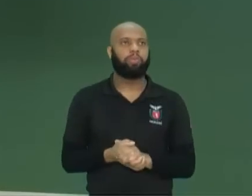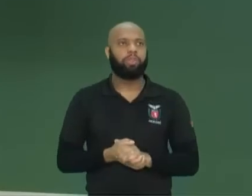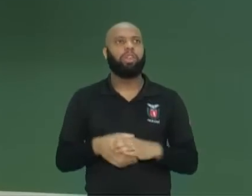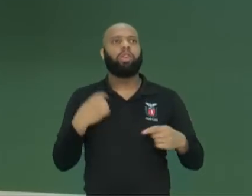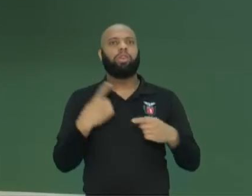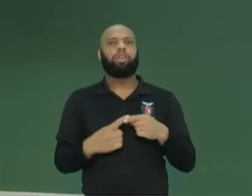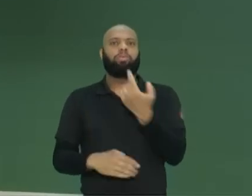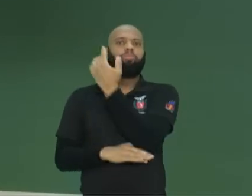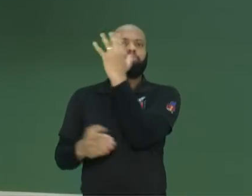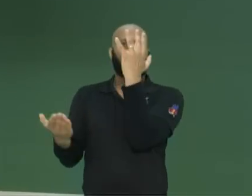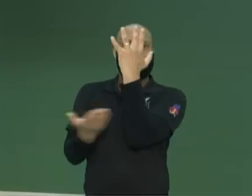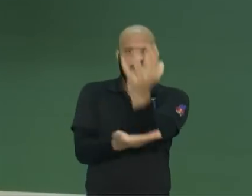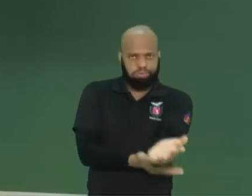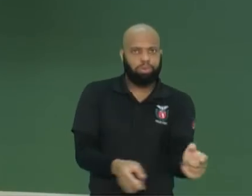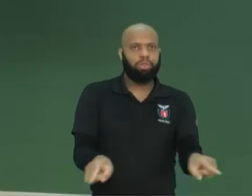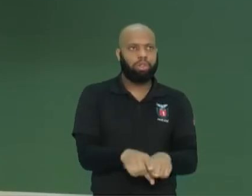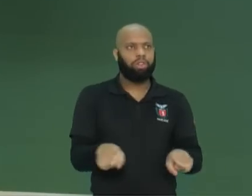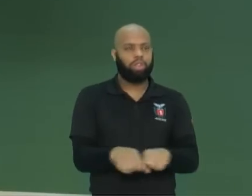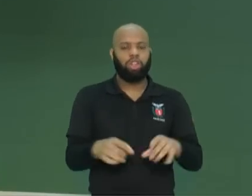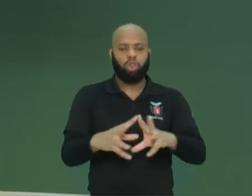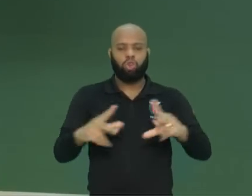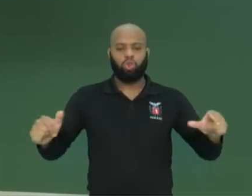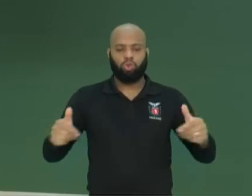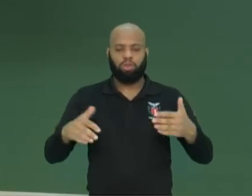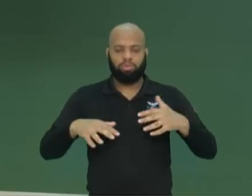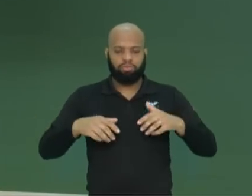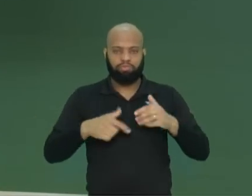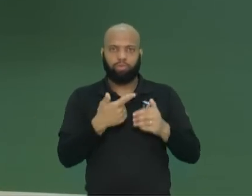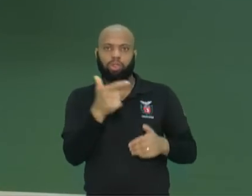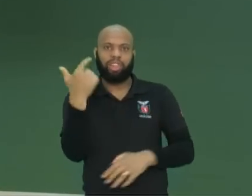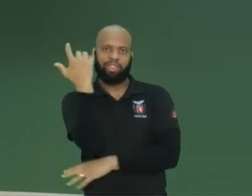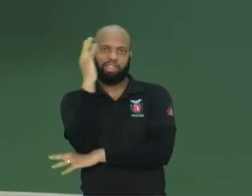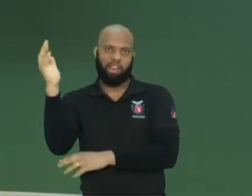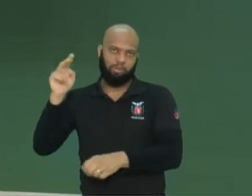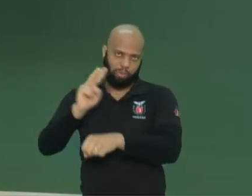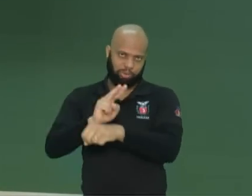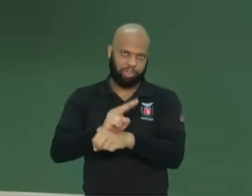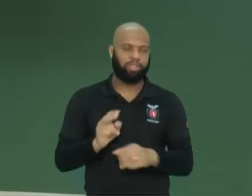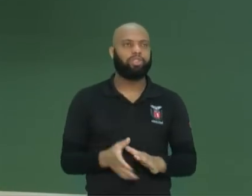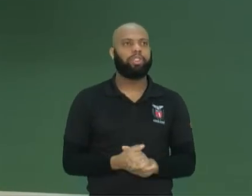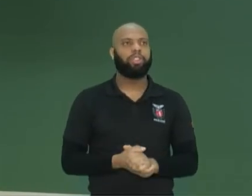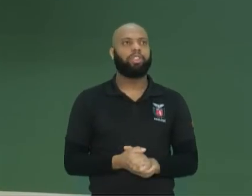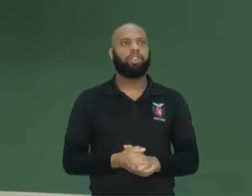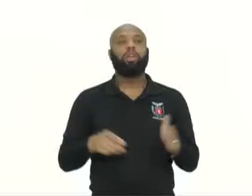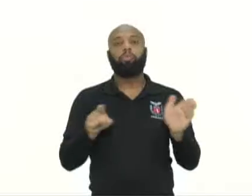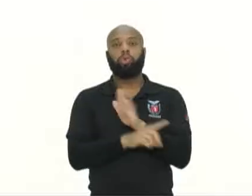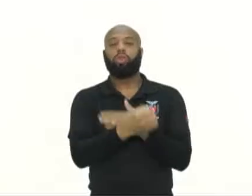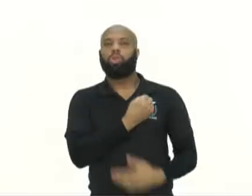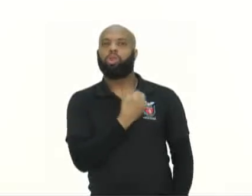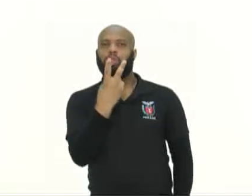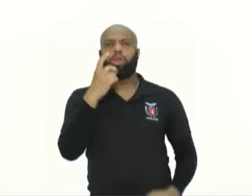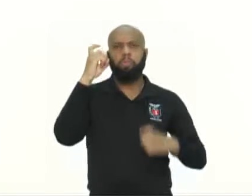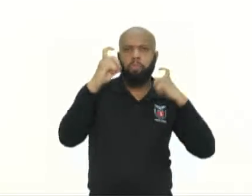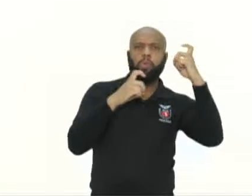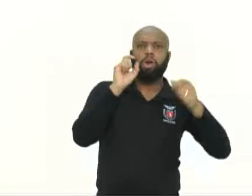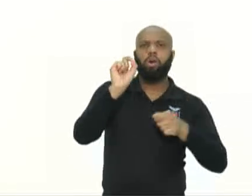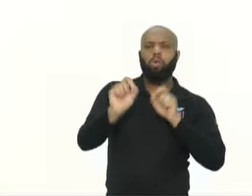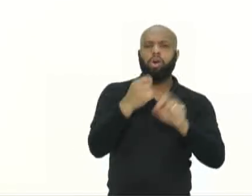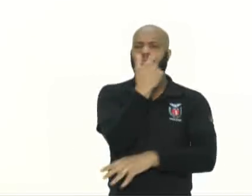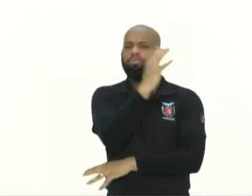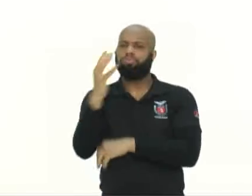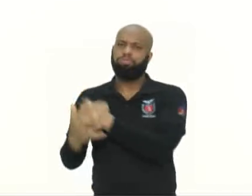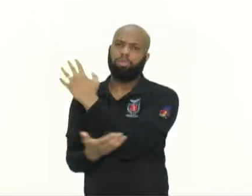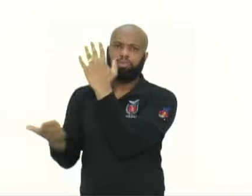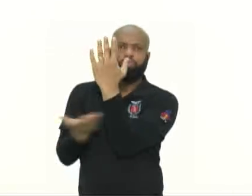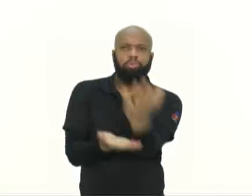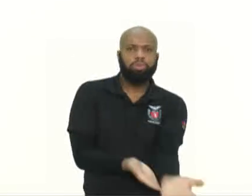Tanto o desmatamento quanto a exposição do solo. E número 2, a principal preocupação da retirada da floresta é justamente